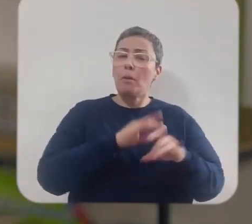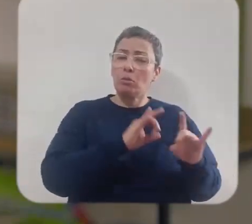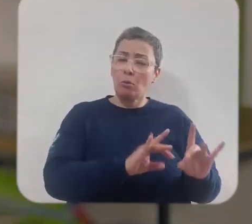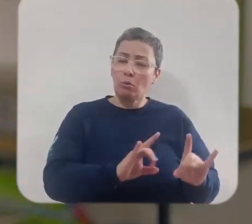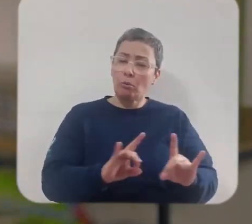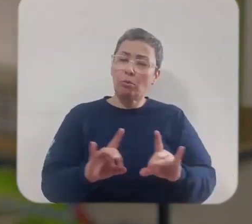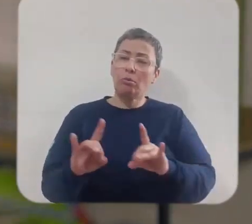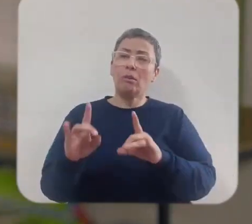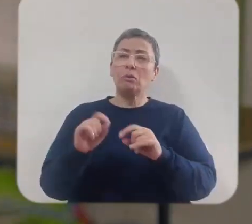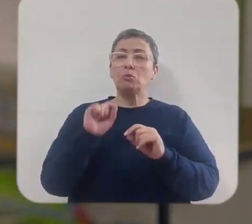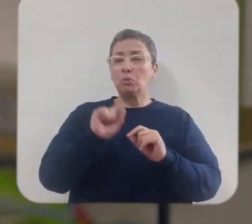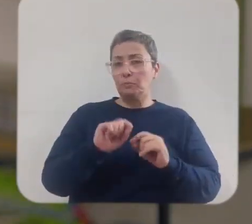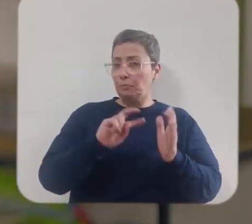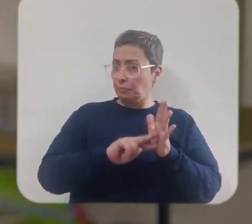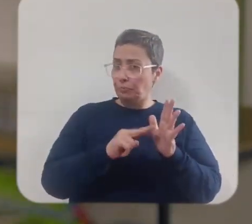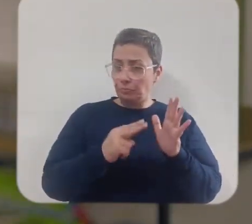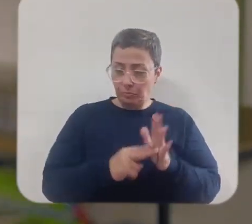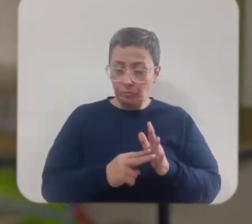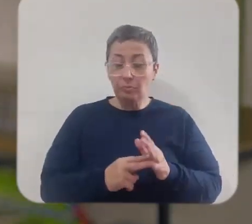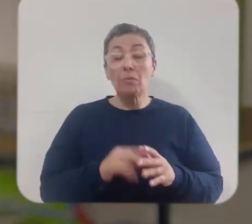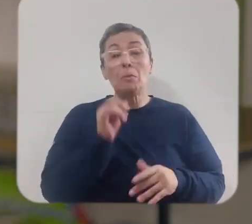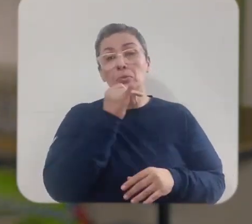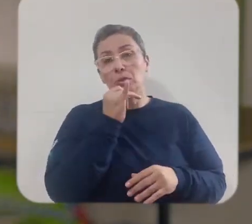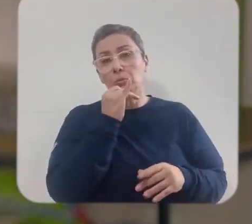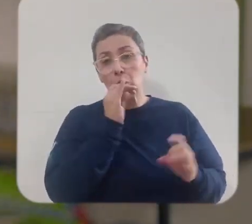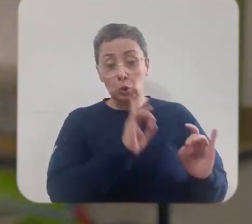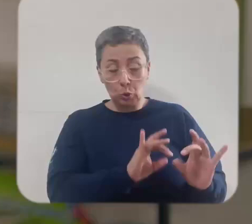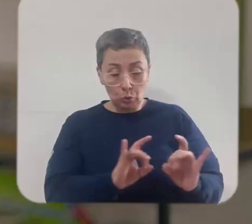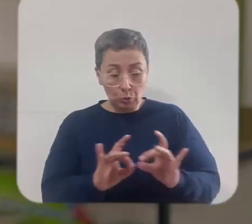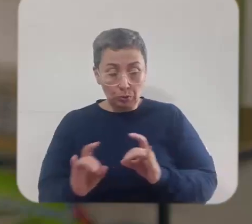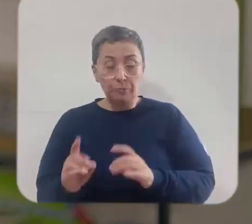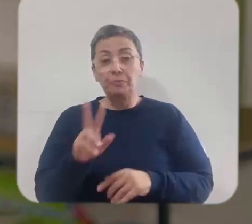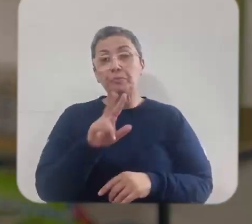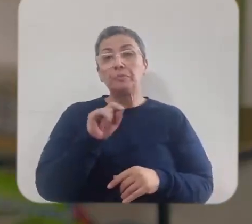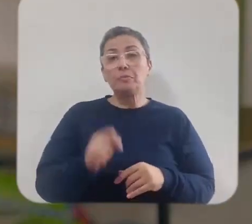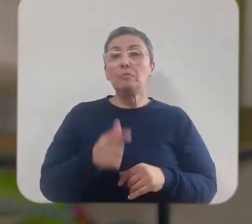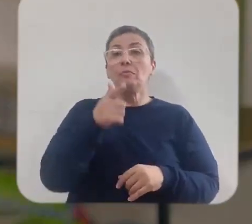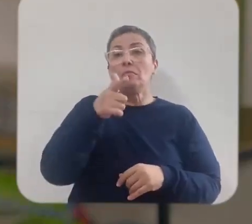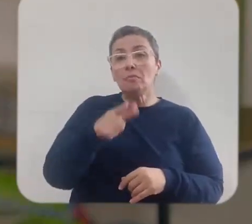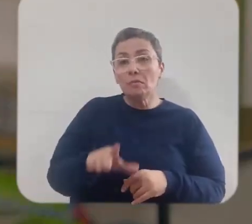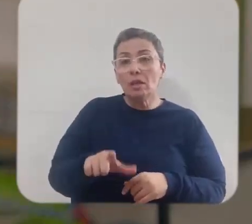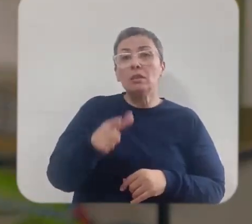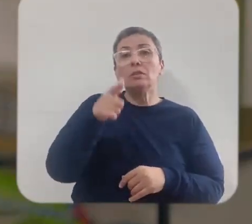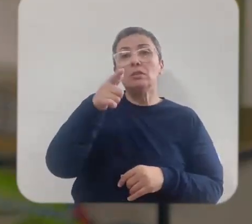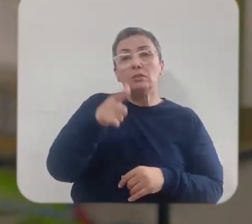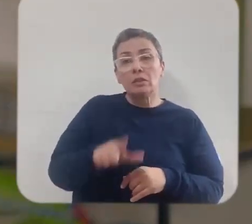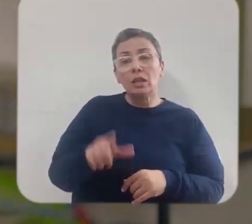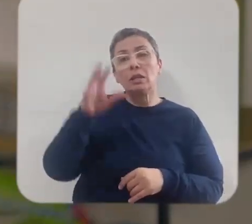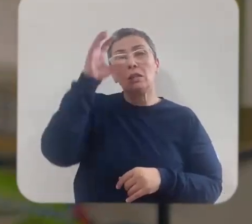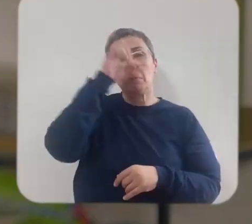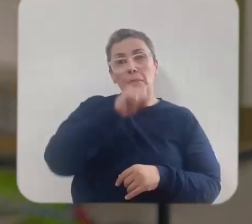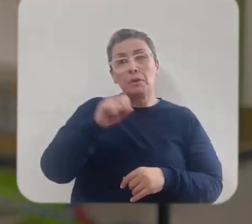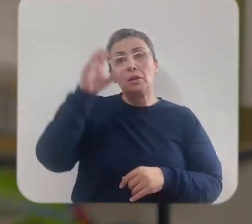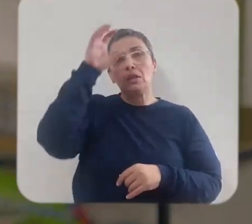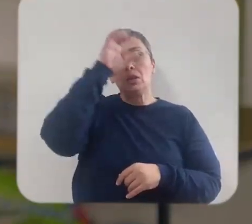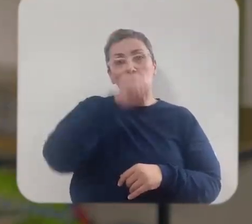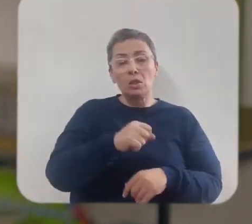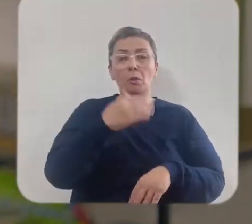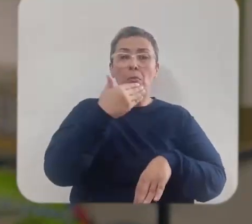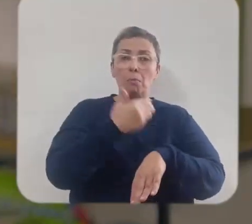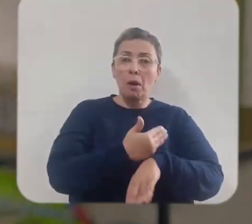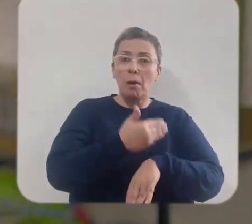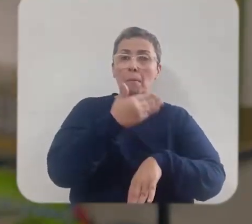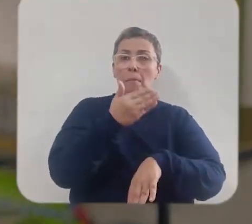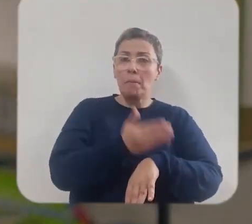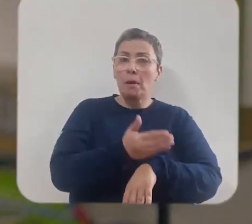os dias. Ou seja, todos os dias você repete, né, aprendizagens. A rotina,